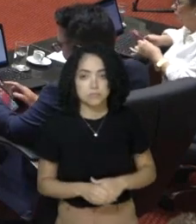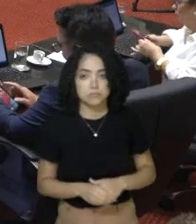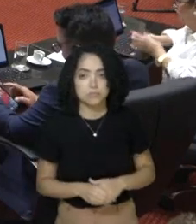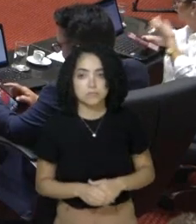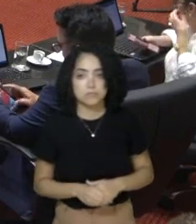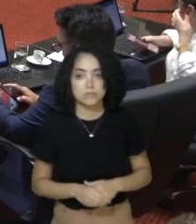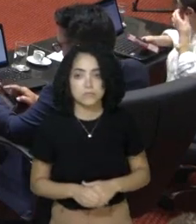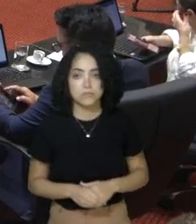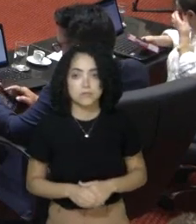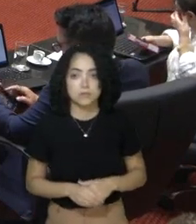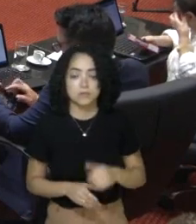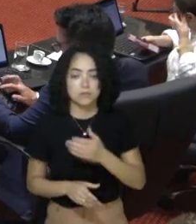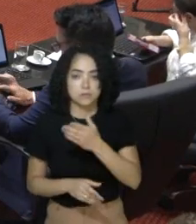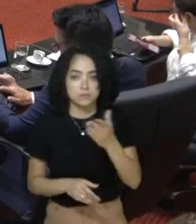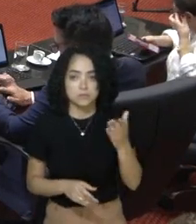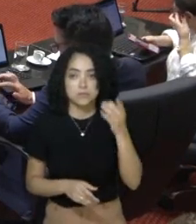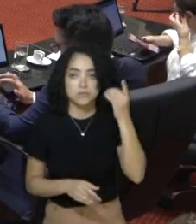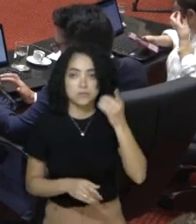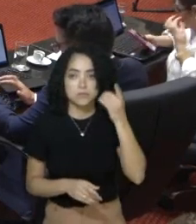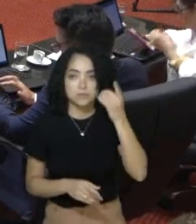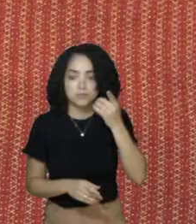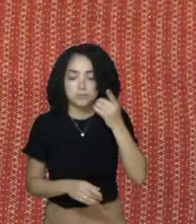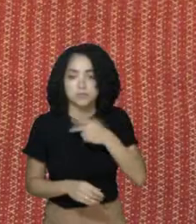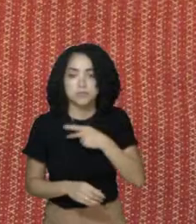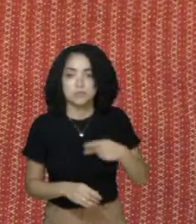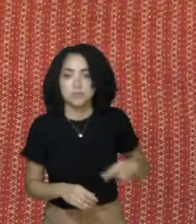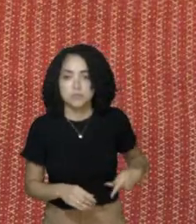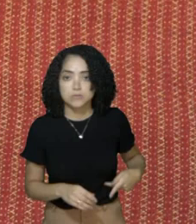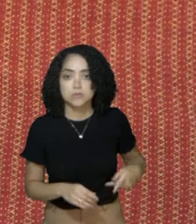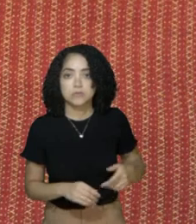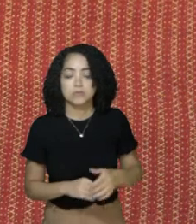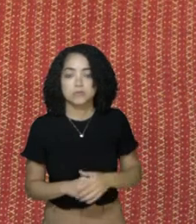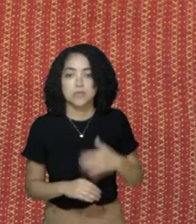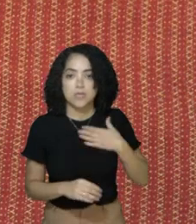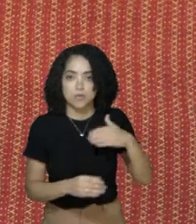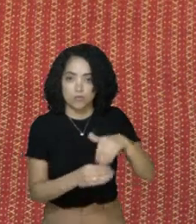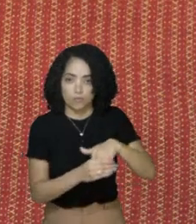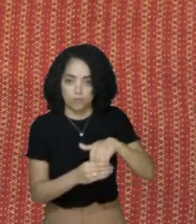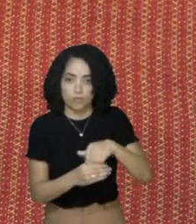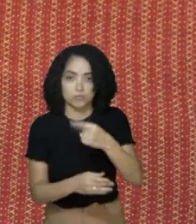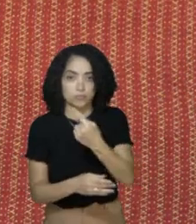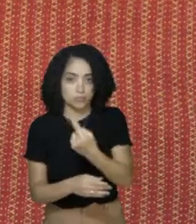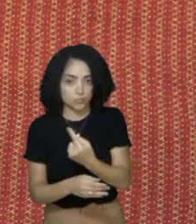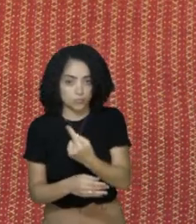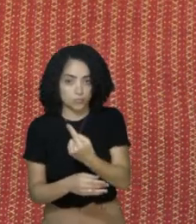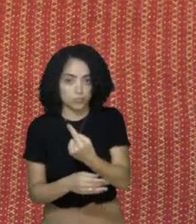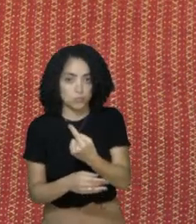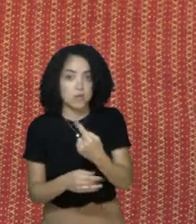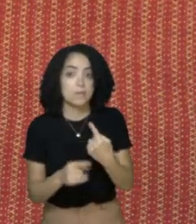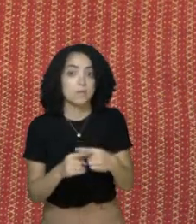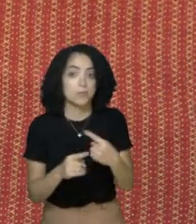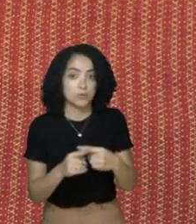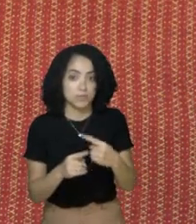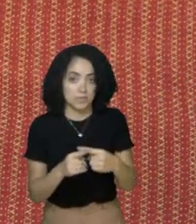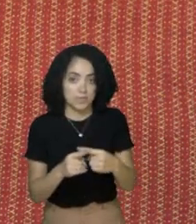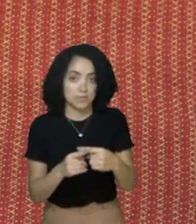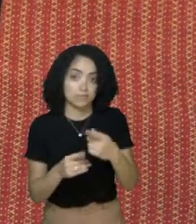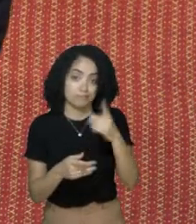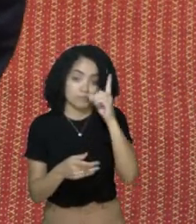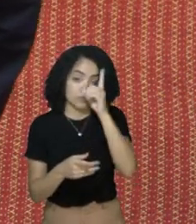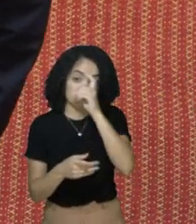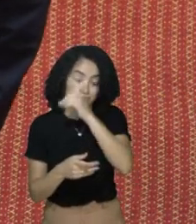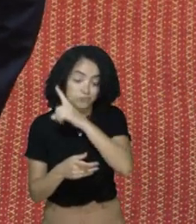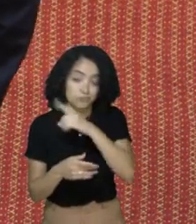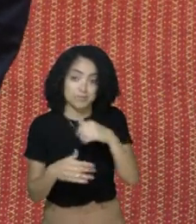Senhor presidente, senhoras e senhores deputados, PSDB encaminha o voto 1, justamente por essa dificuldade. Se